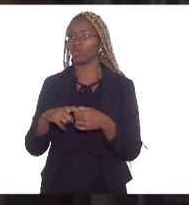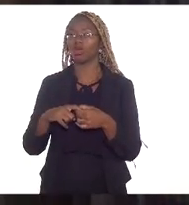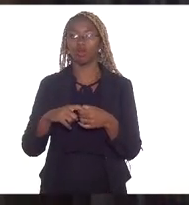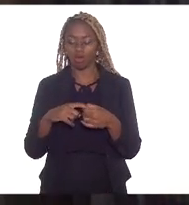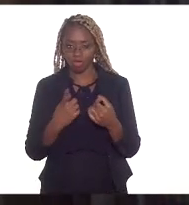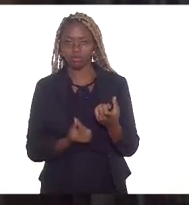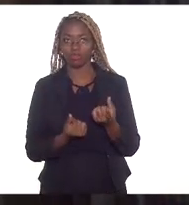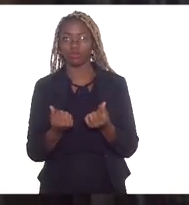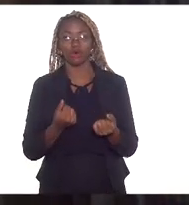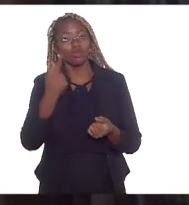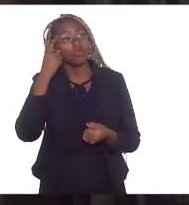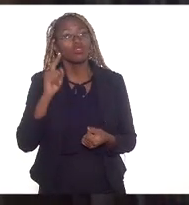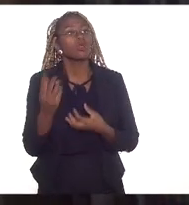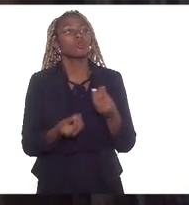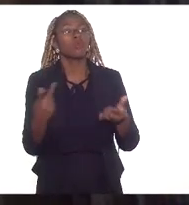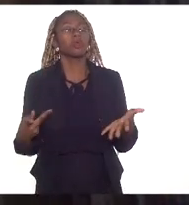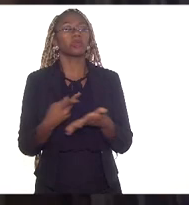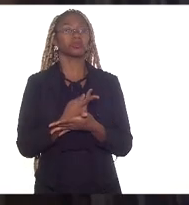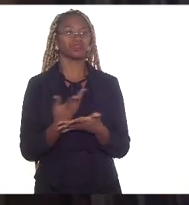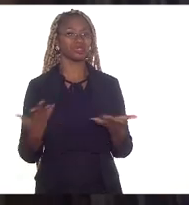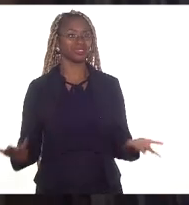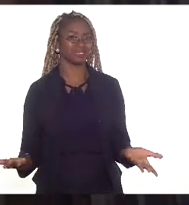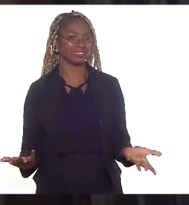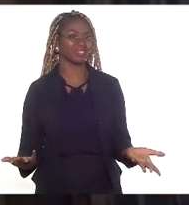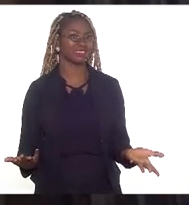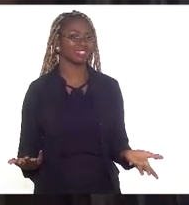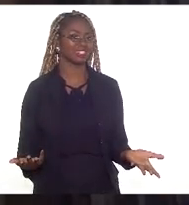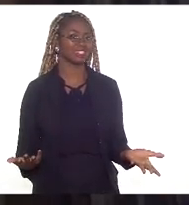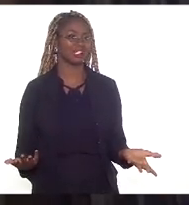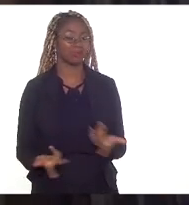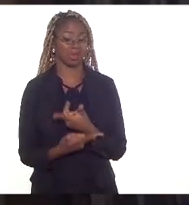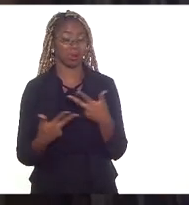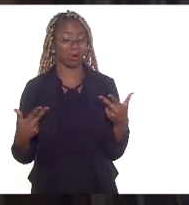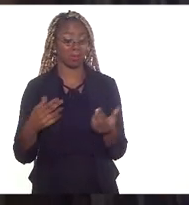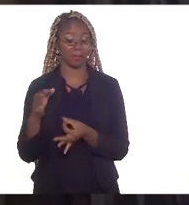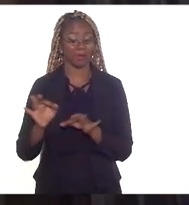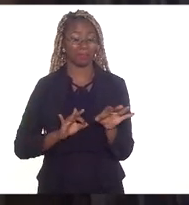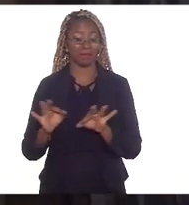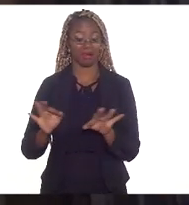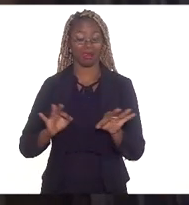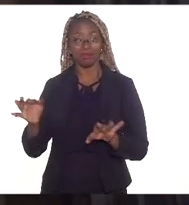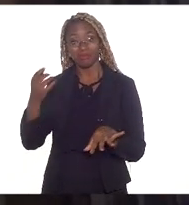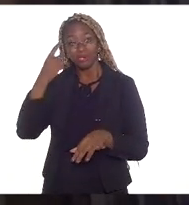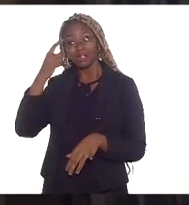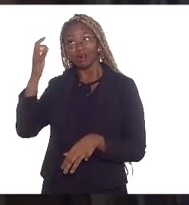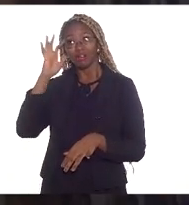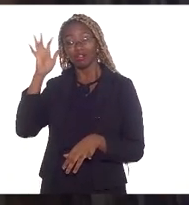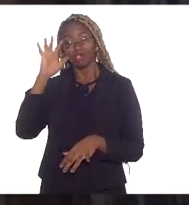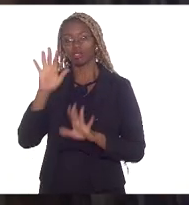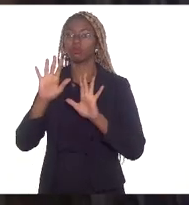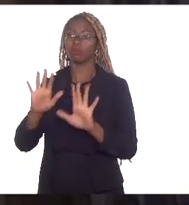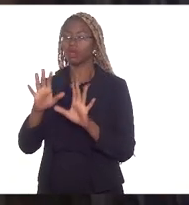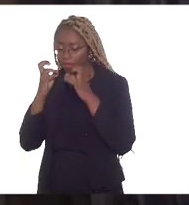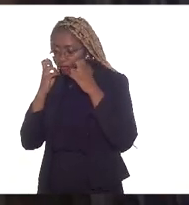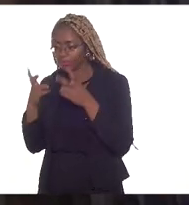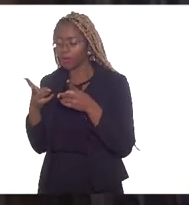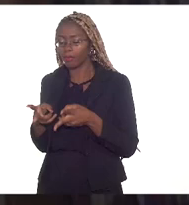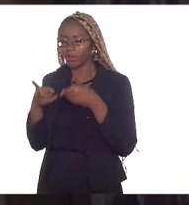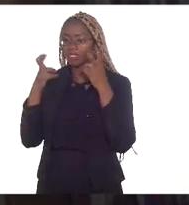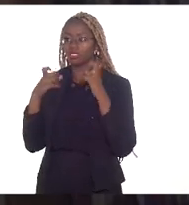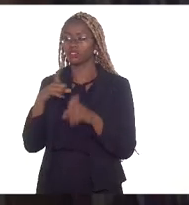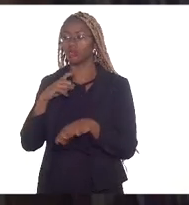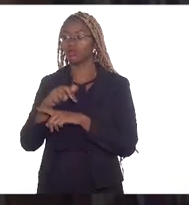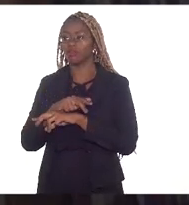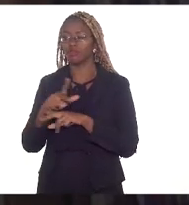que ele virá. É uma coisa que ainda está em elaboração, mas, pelo menos, já identifica-se que tem uma série de